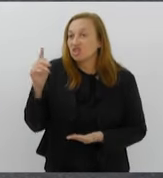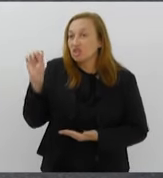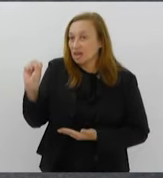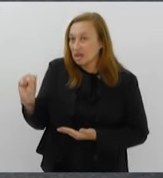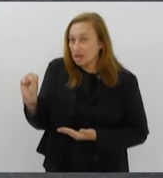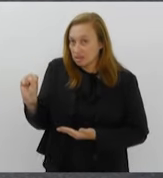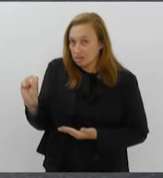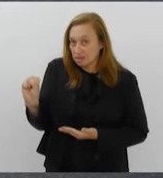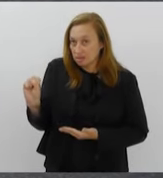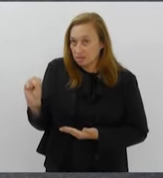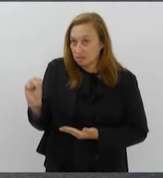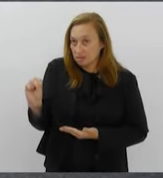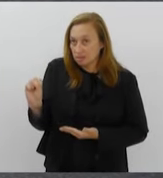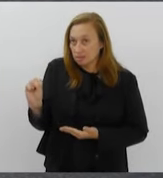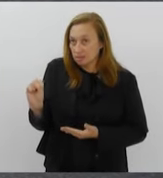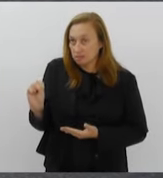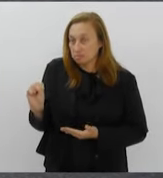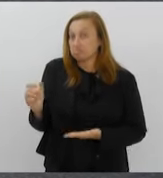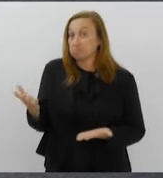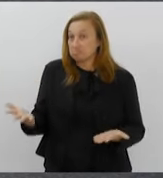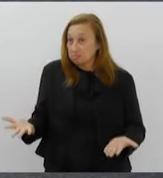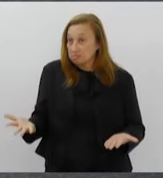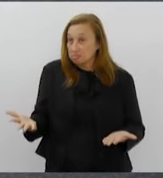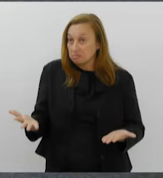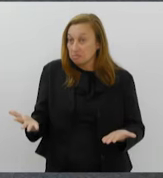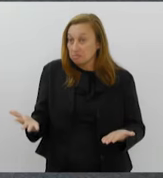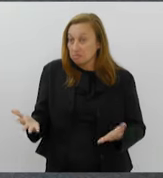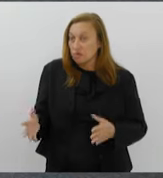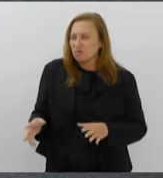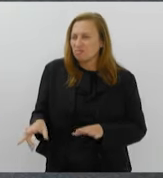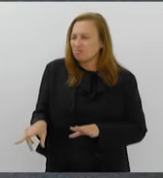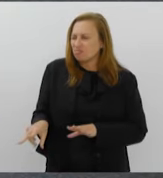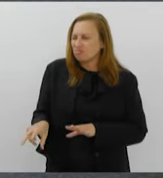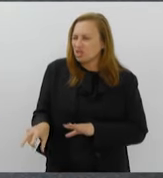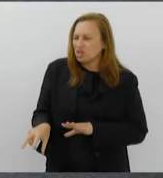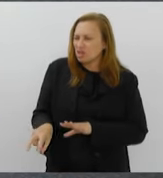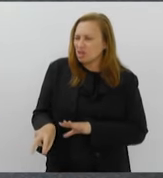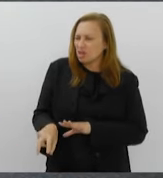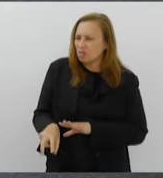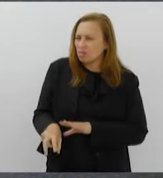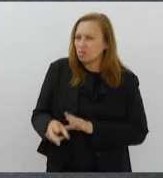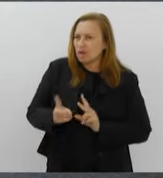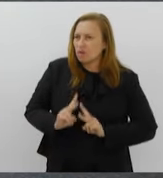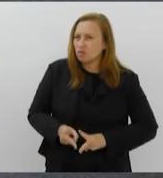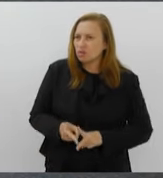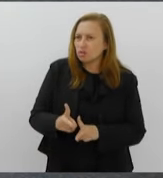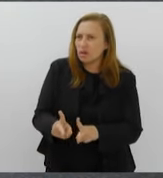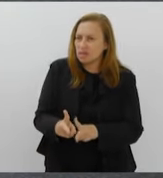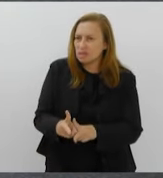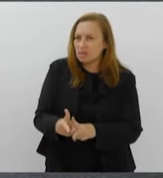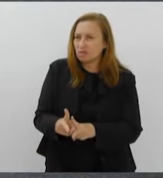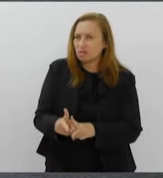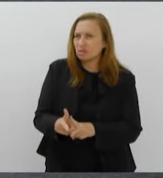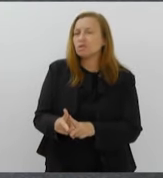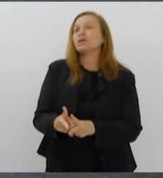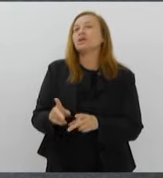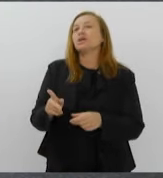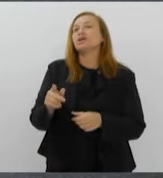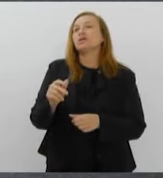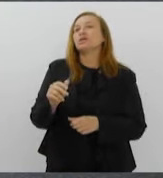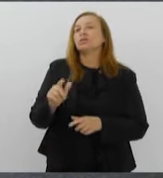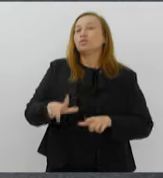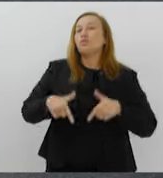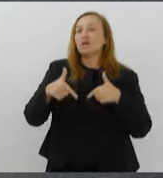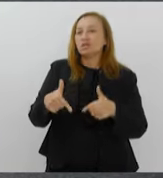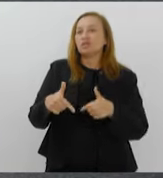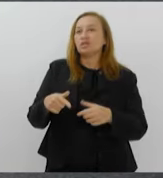uma barbaridade pela reinjeção continuada que a Petrobras faz.